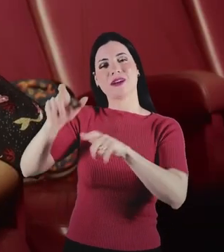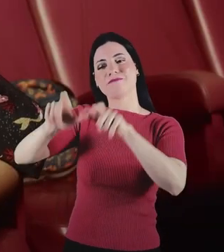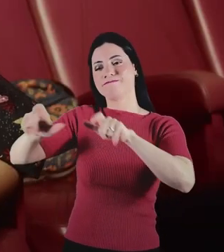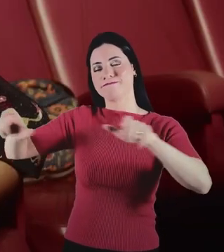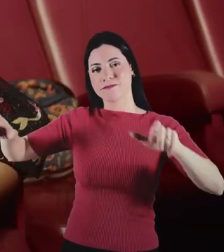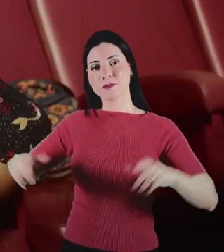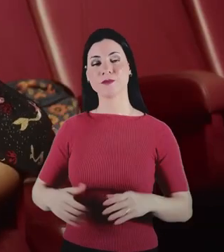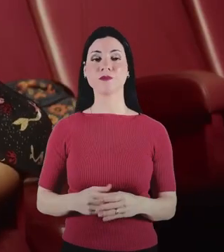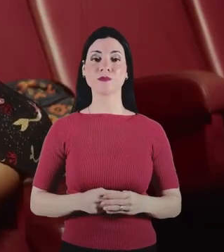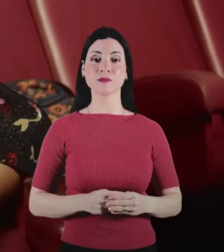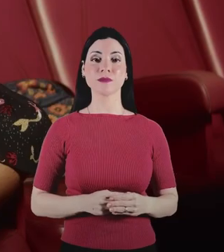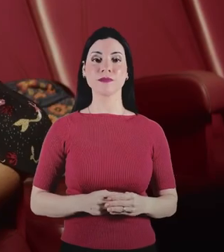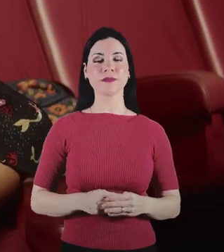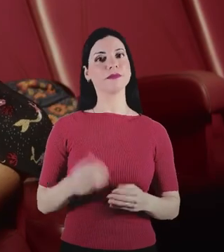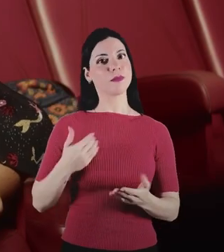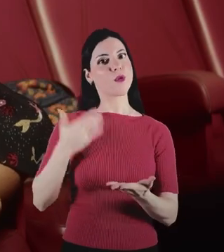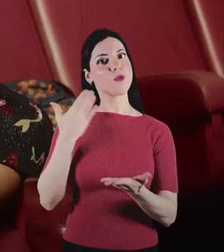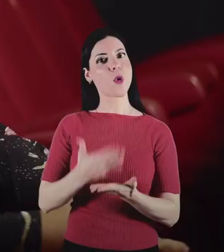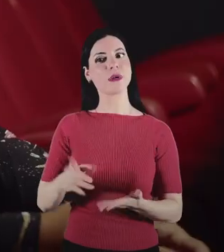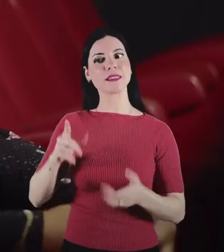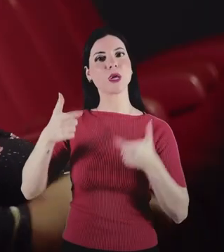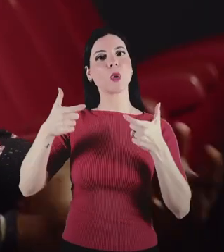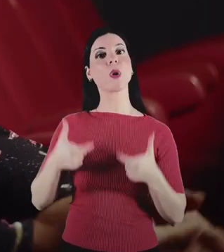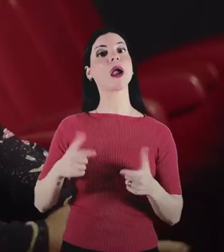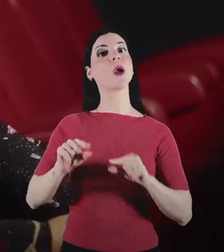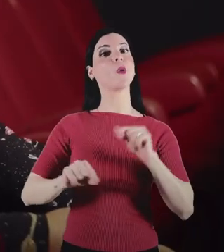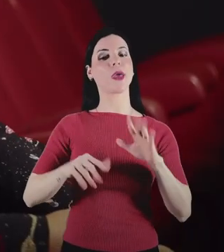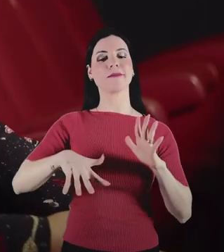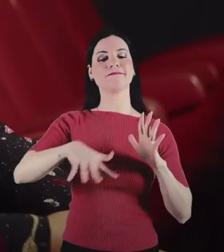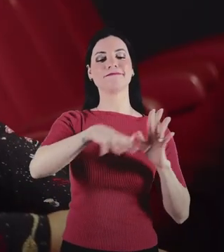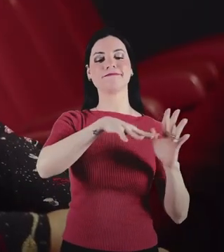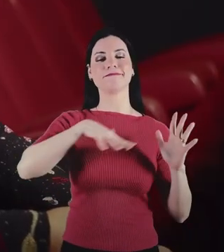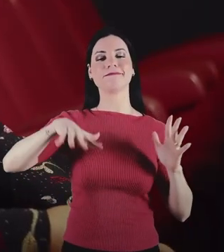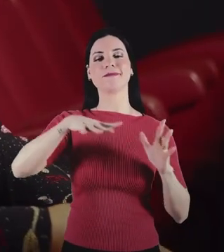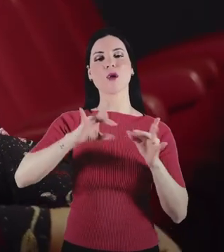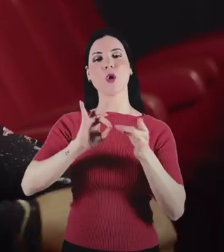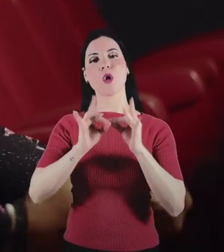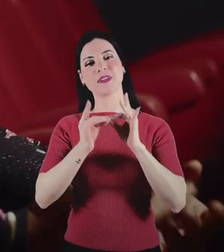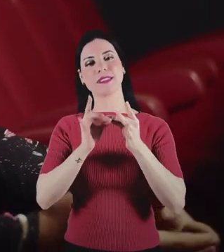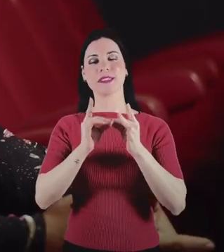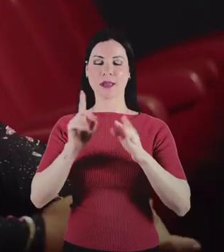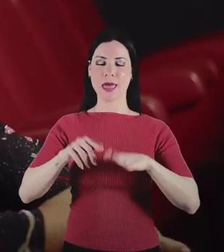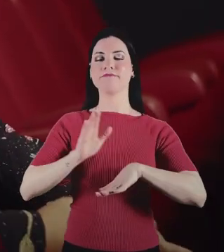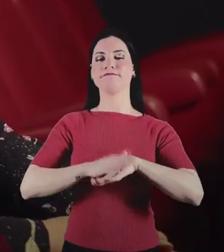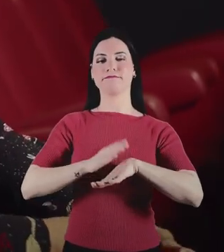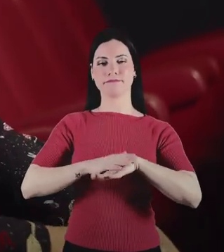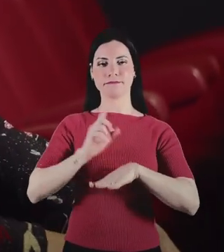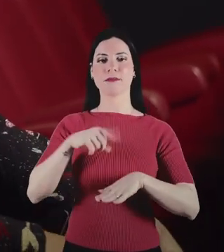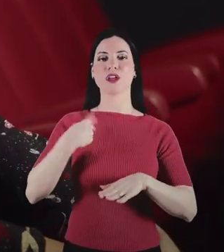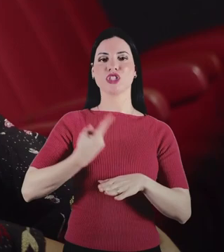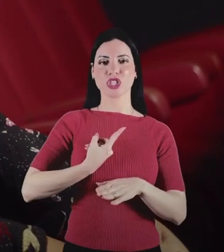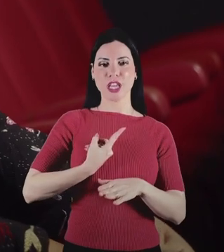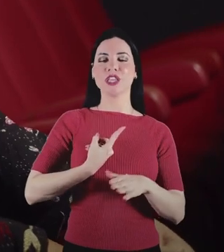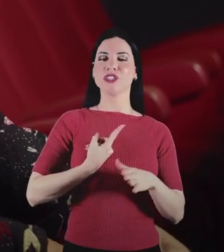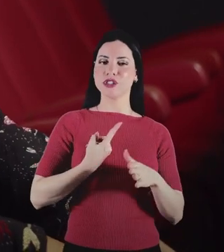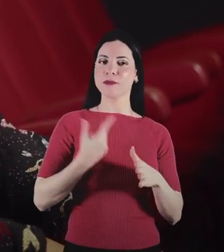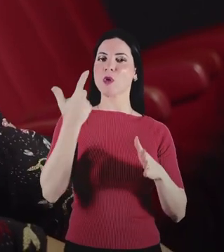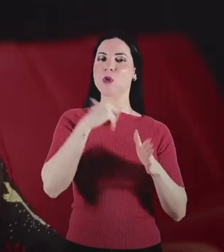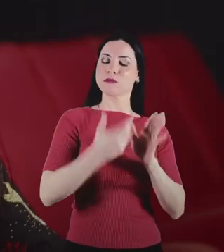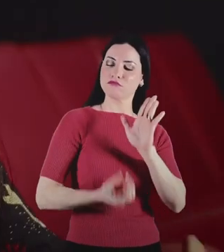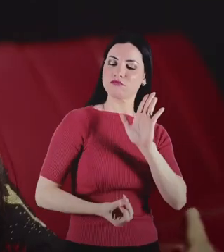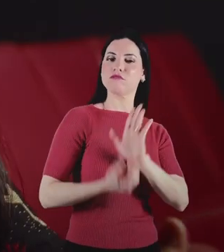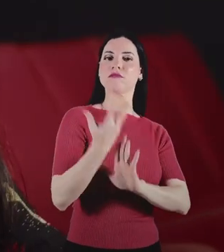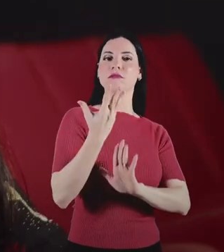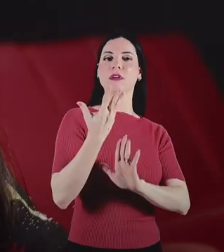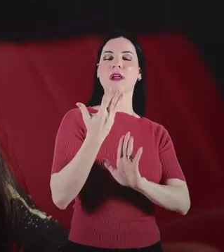muito nesse lugar também de oficina. Foi uma iniciativa realmente da gente, né, enquanto juventude, desse lugar,